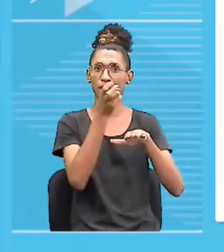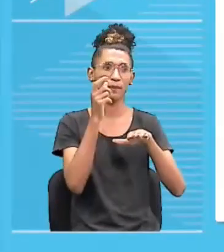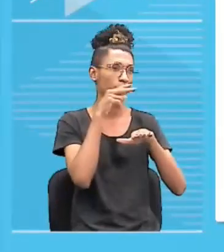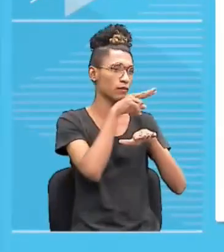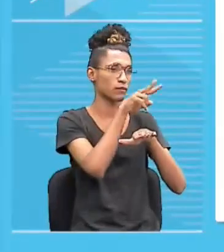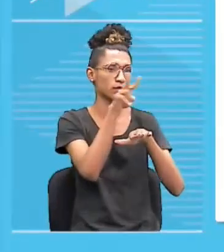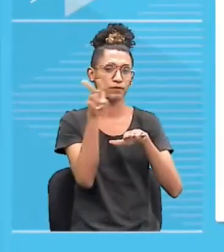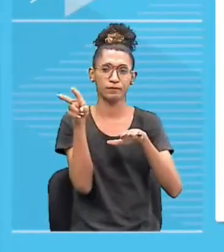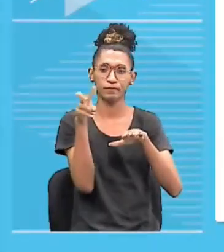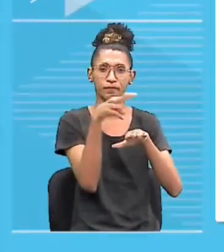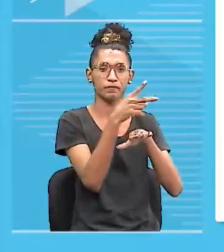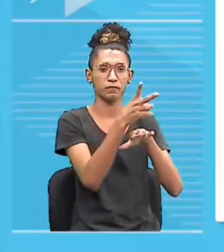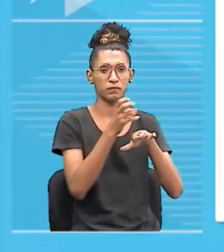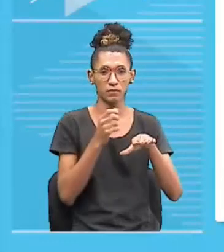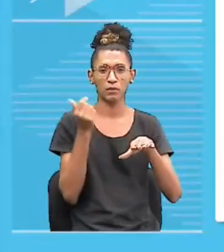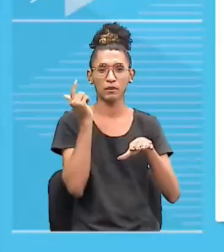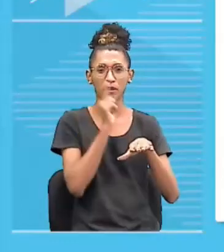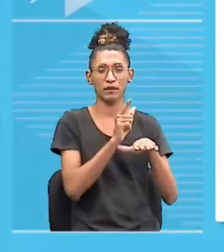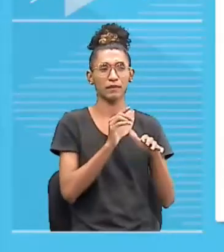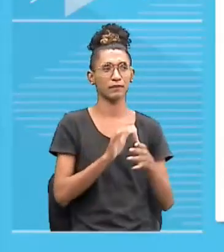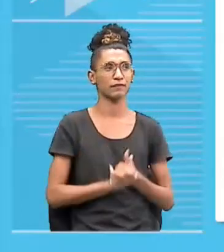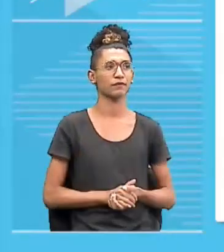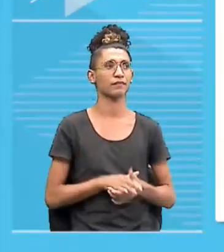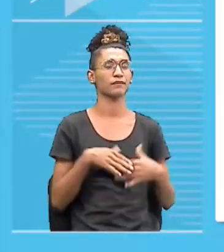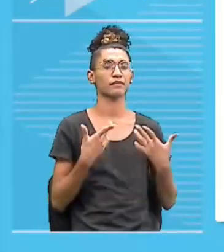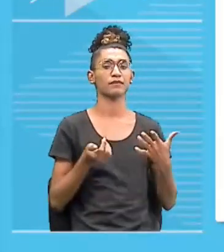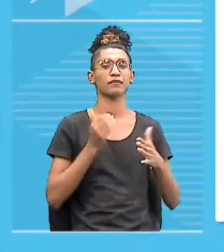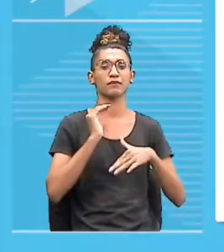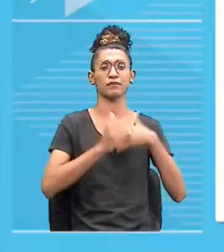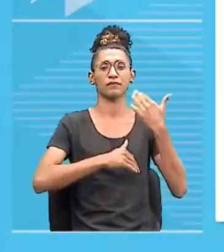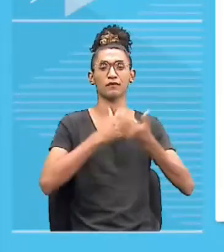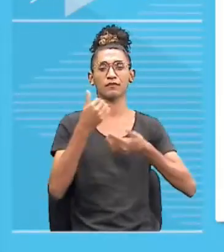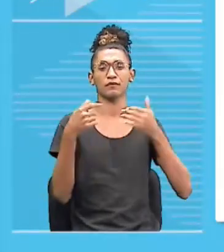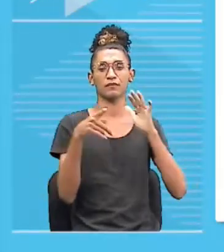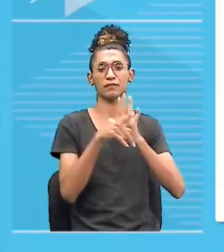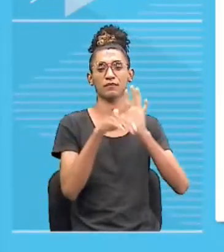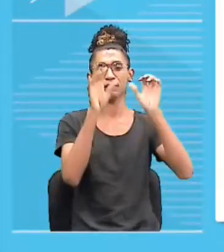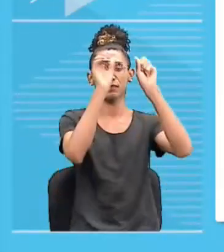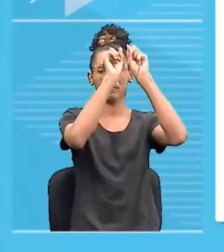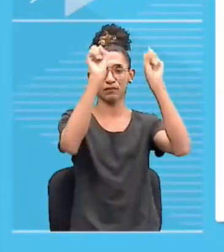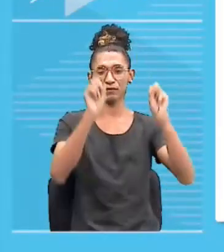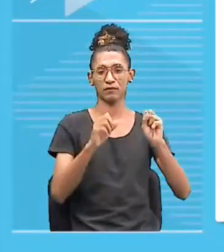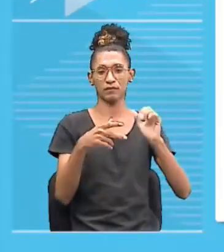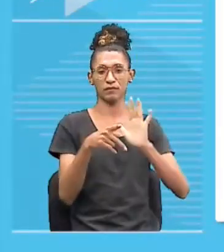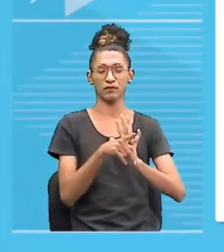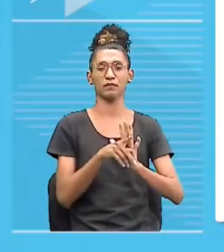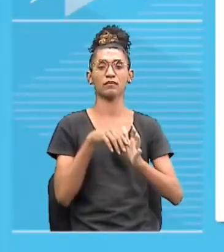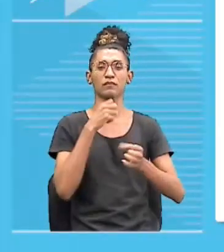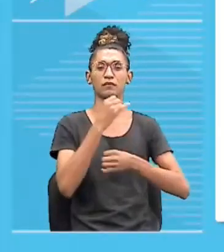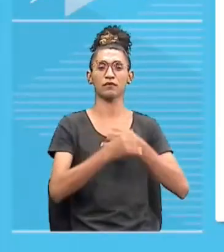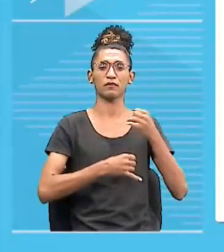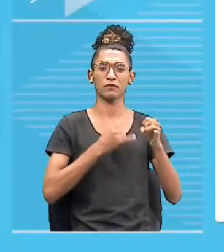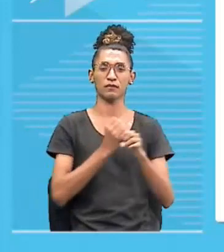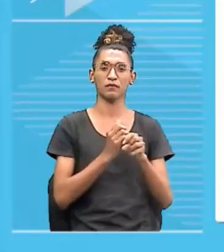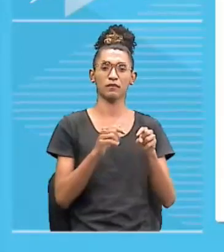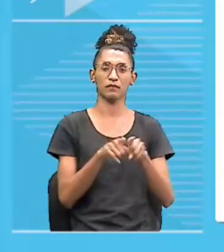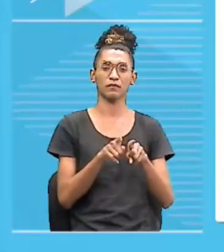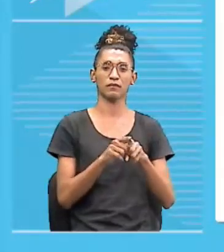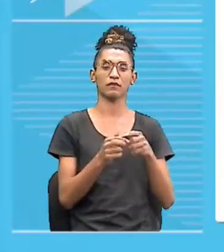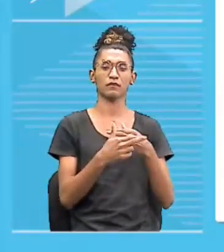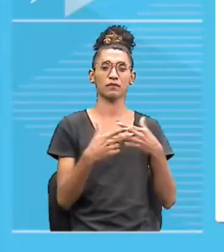redor. Com o avanço dos sistemas computacionais e da internet das coisas, o controle